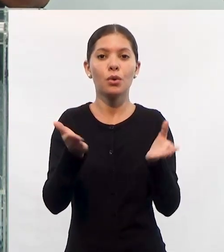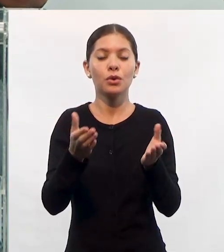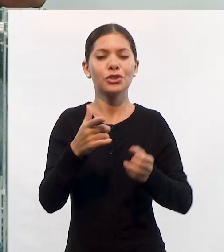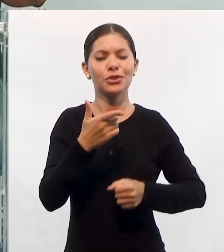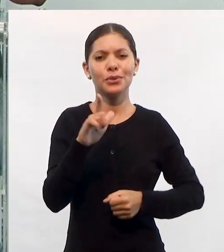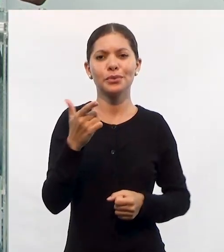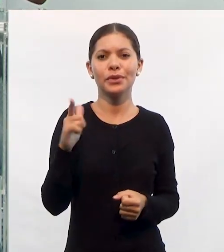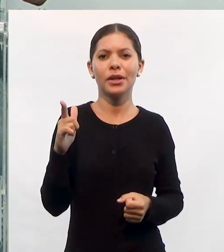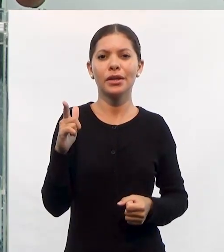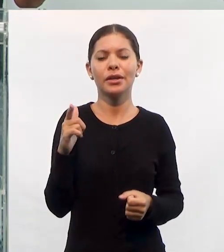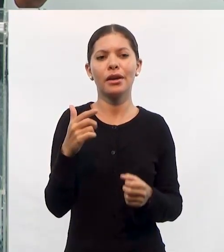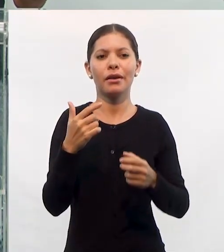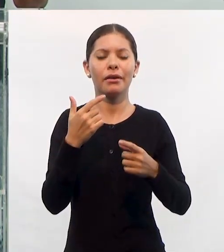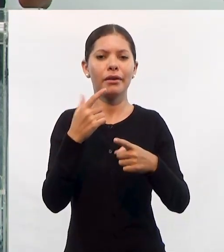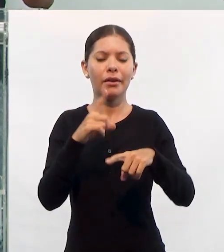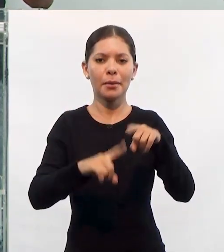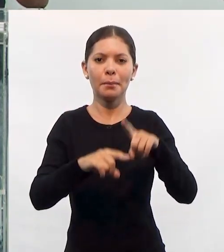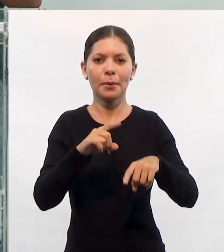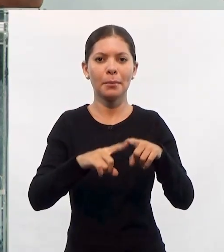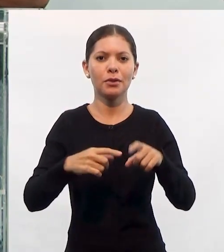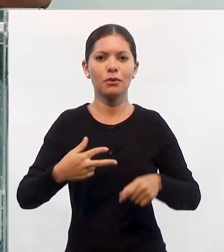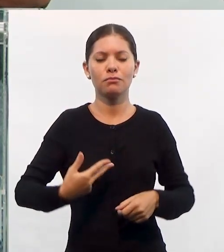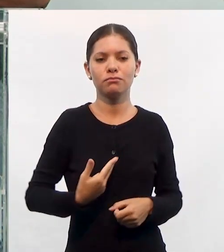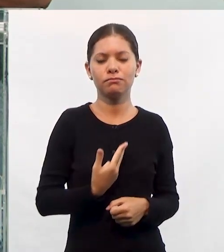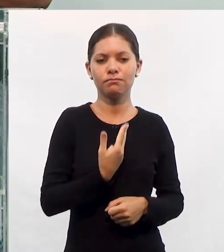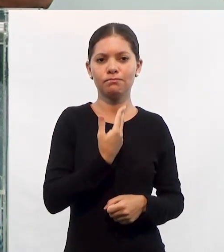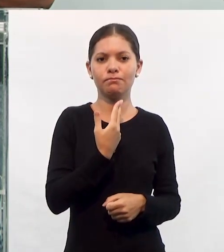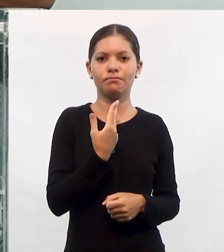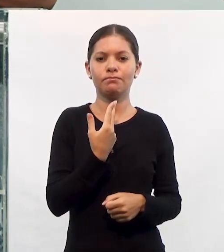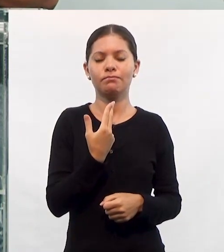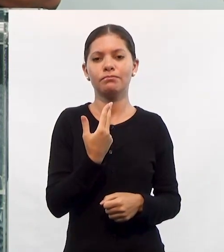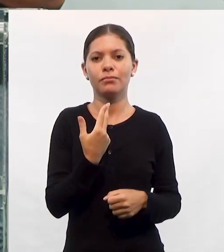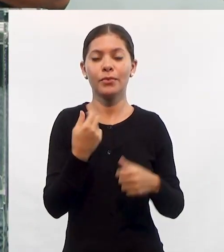capazes de fazer diagnóstico e cirurgia sem precisar dos médicos.